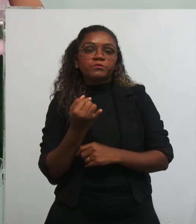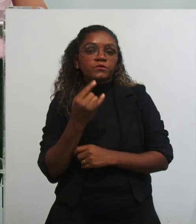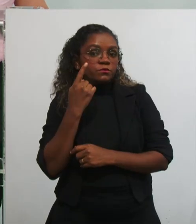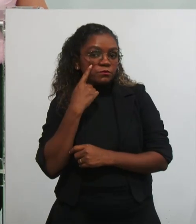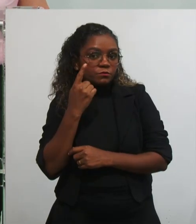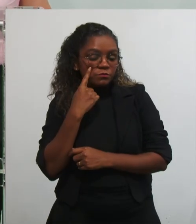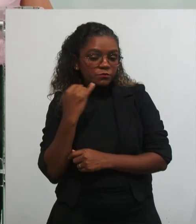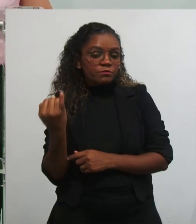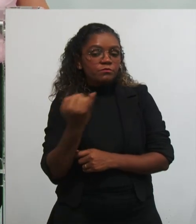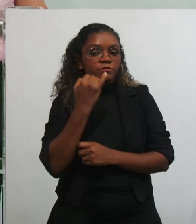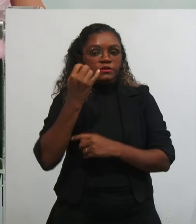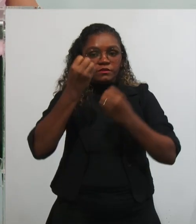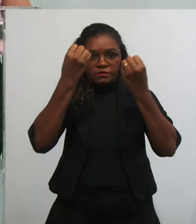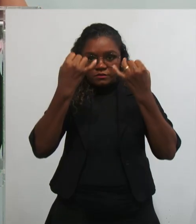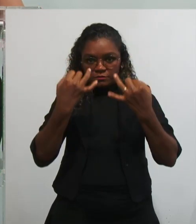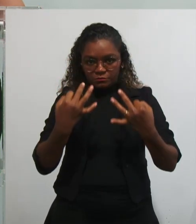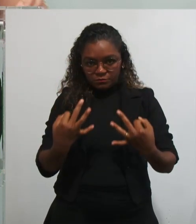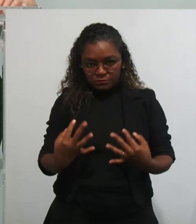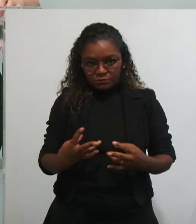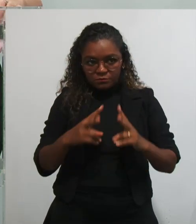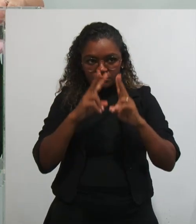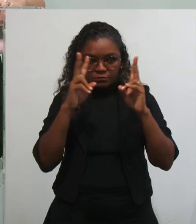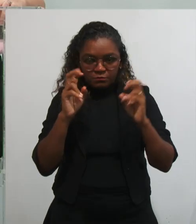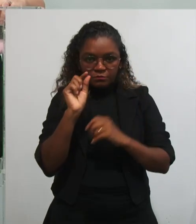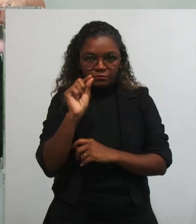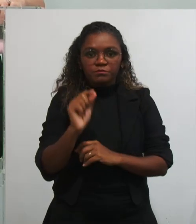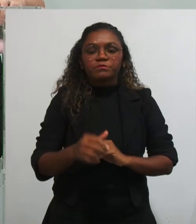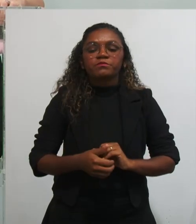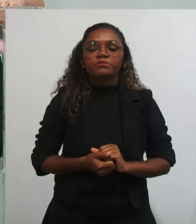também falar é que,